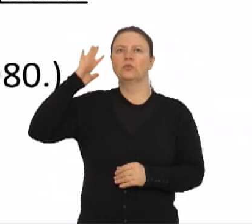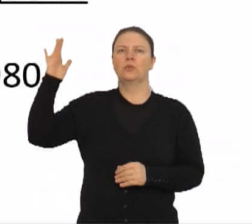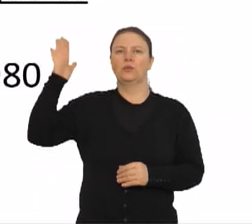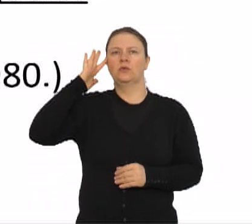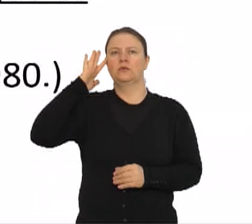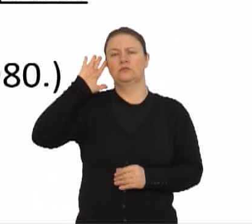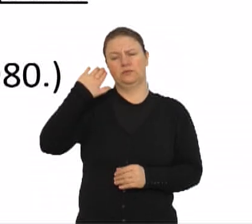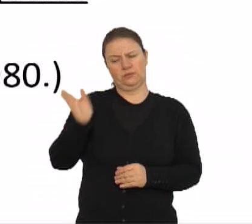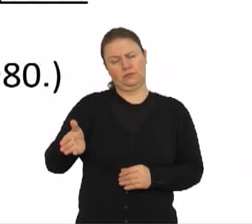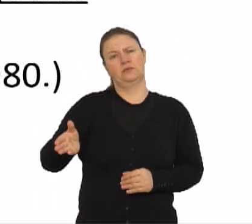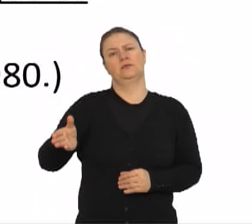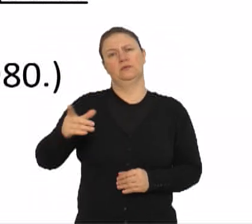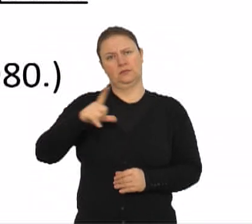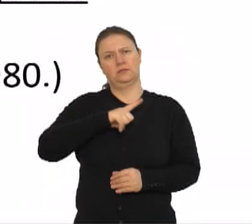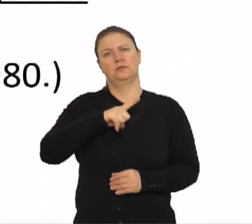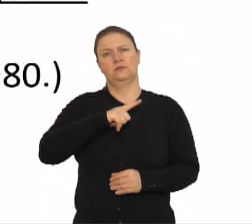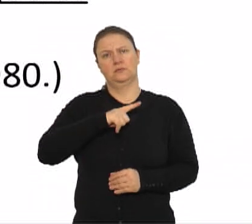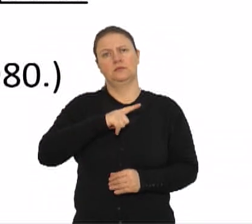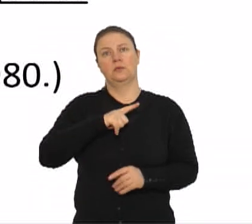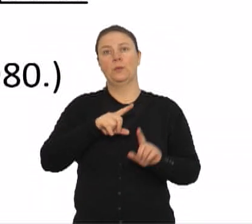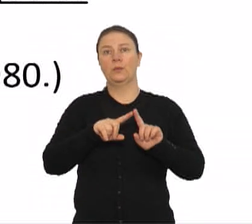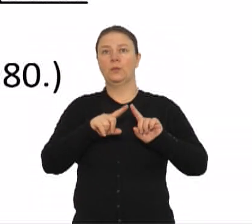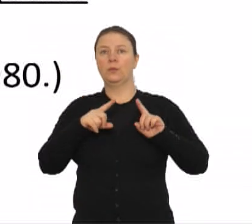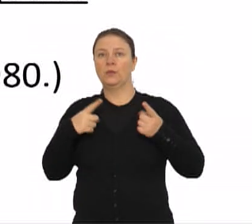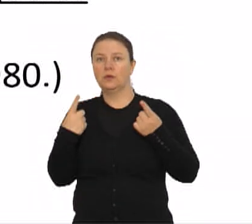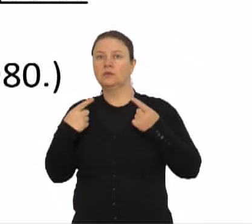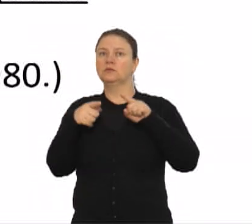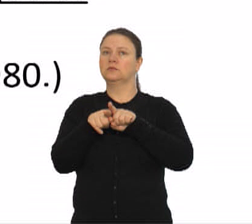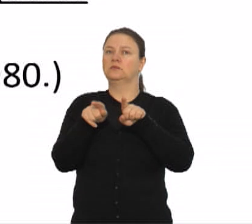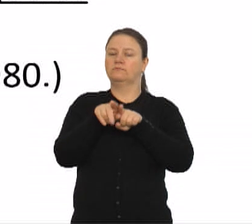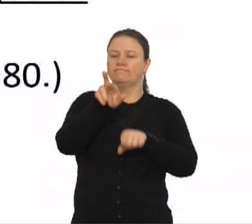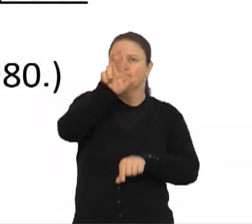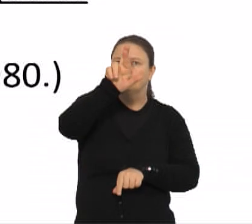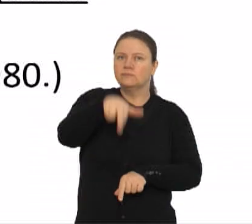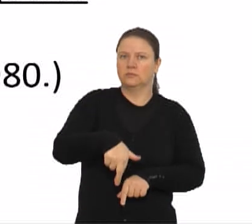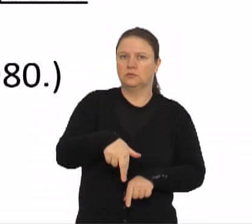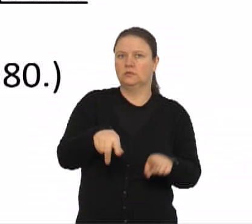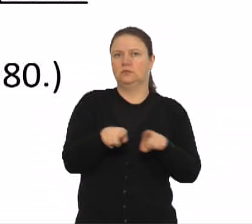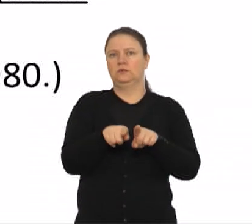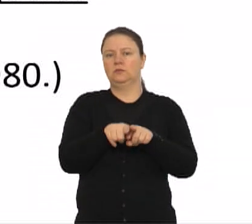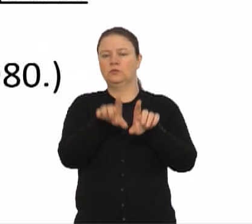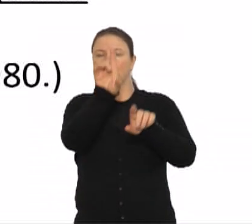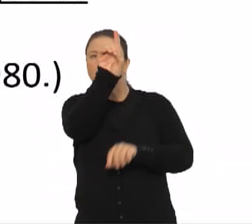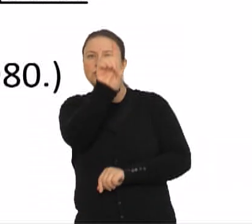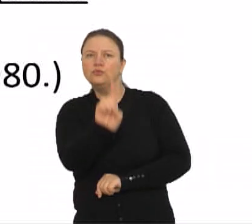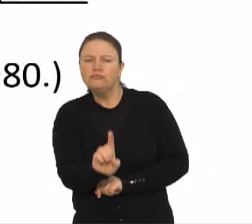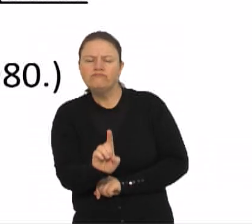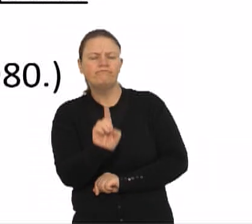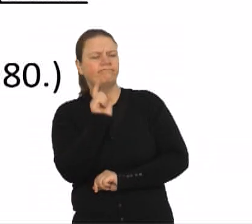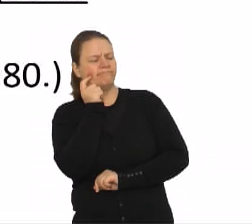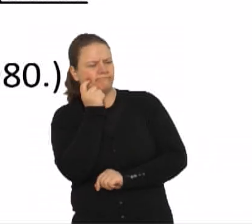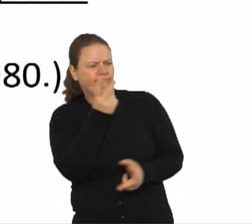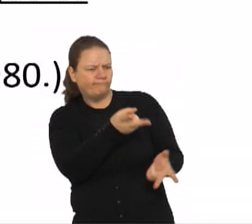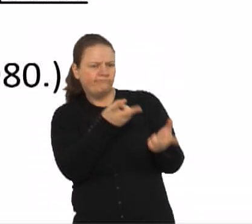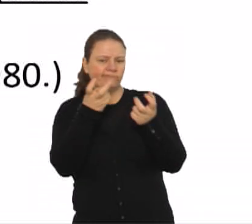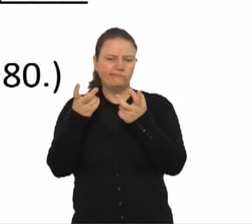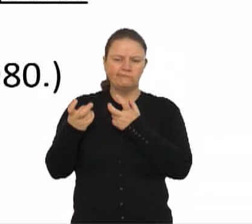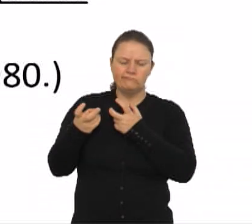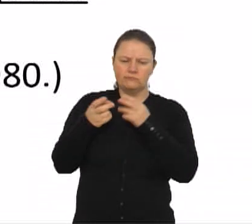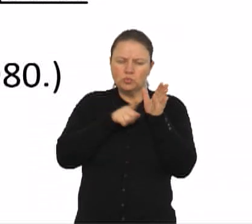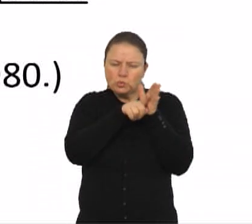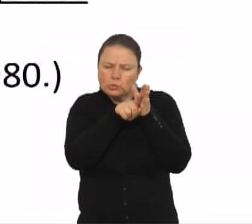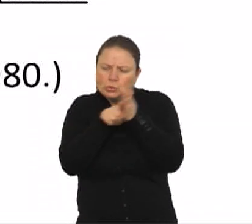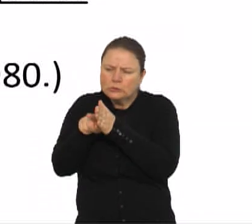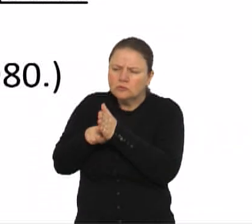já existentes, mas sempre reservando à razão o direito de investigar aqueles princípios,